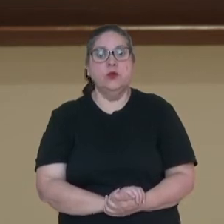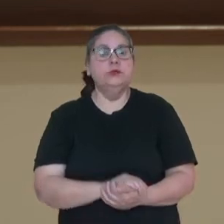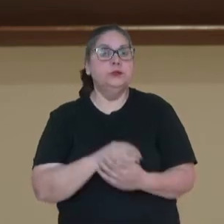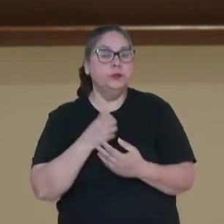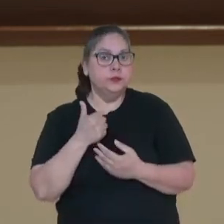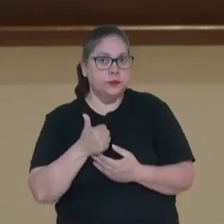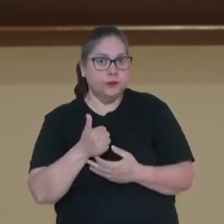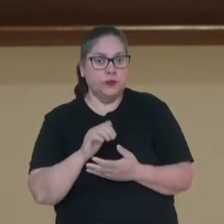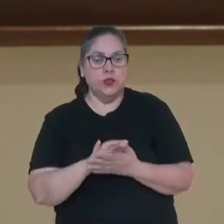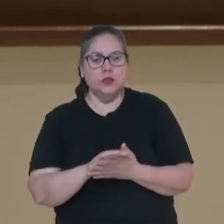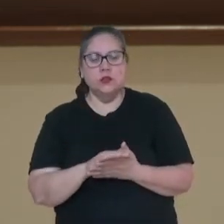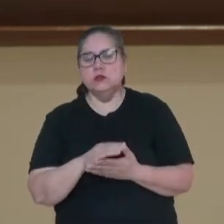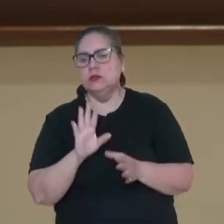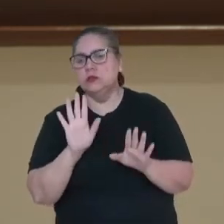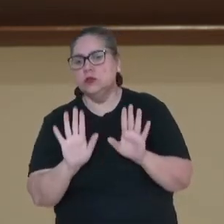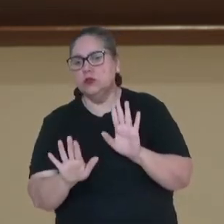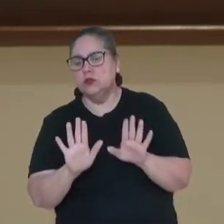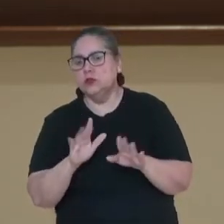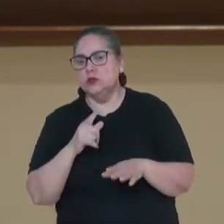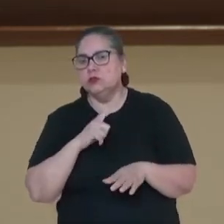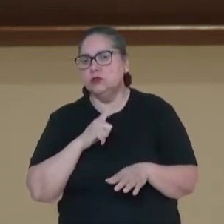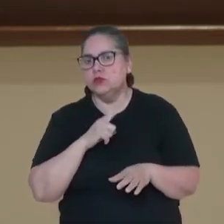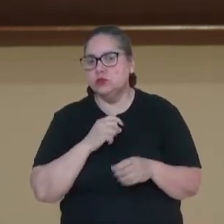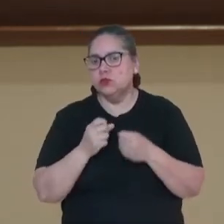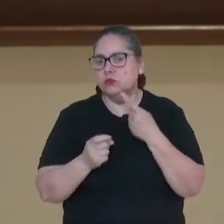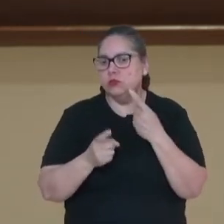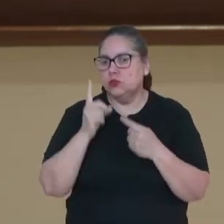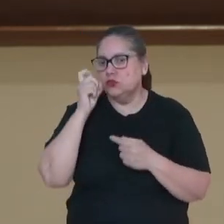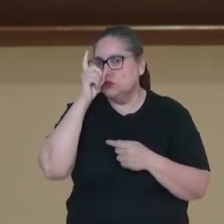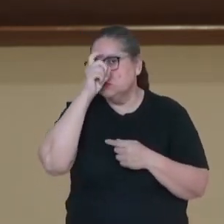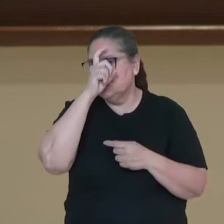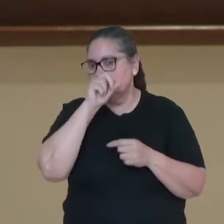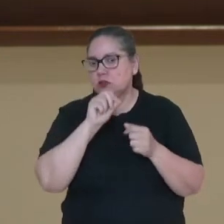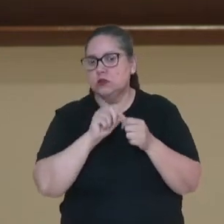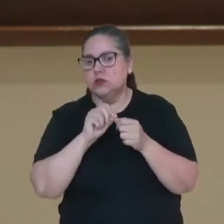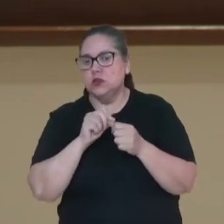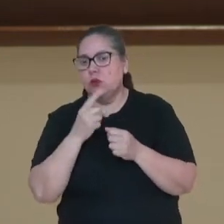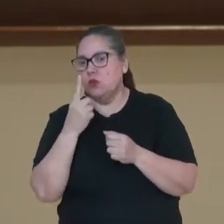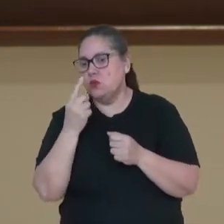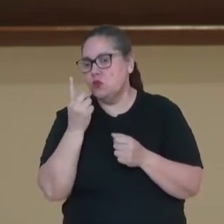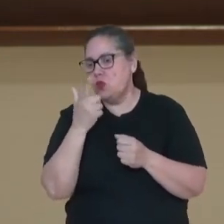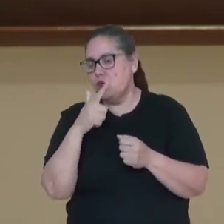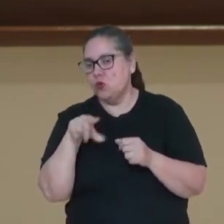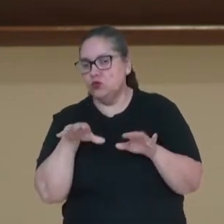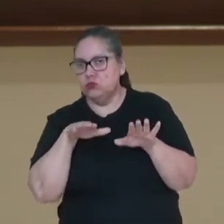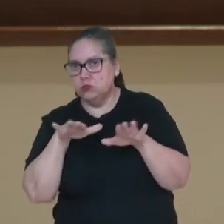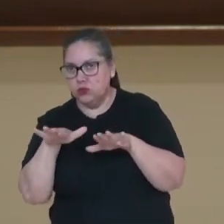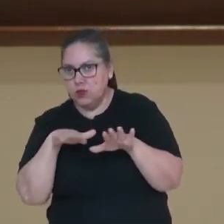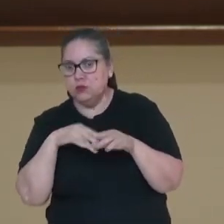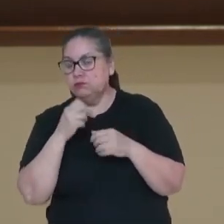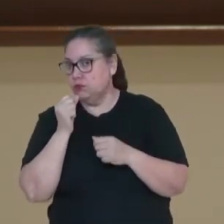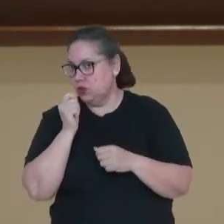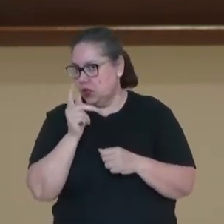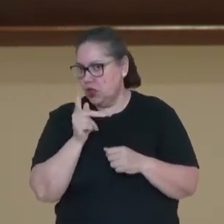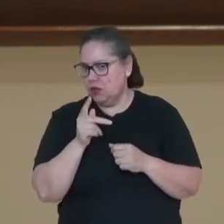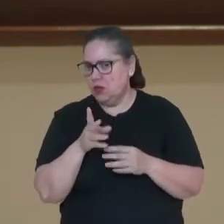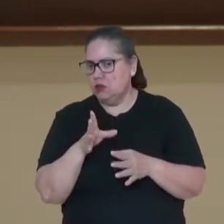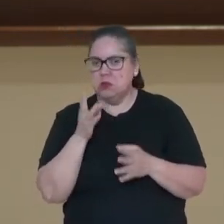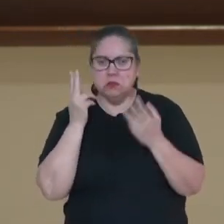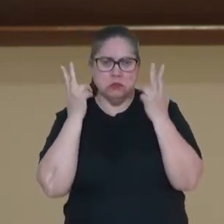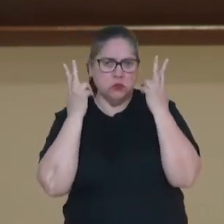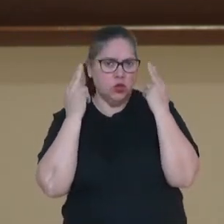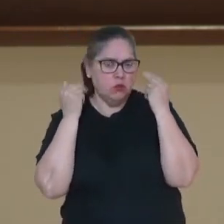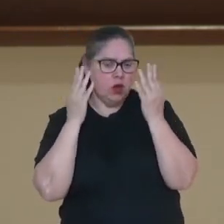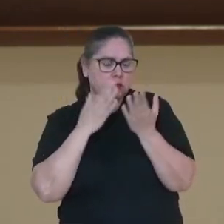Muito bem, pessoal. Talvez você tenha tido aí alguma dificuldade para fazer um ou outro movimento, tá? Isso é normal